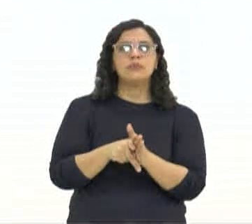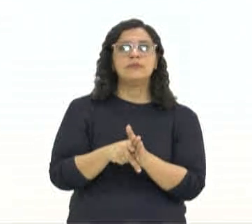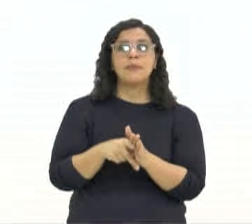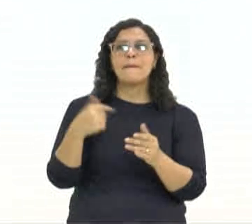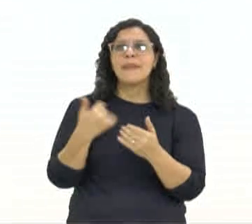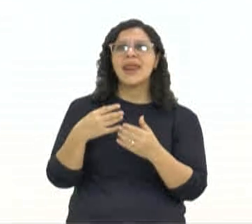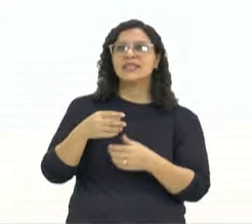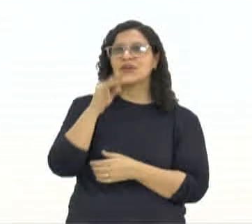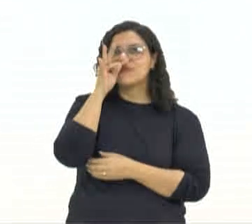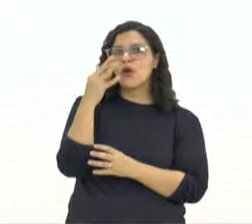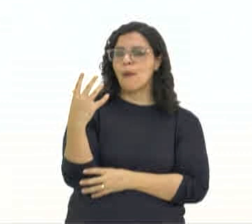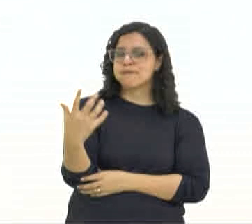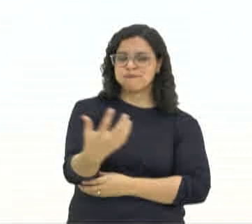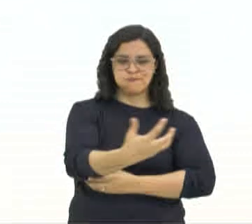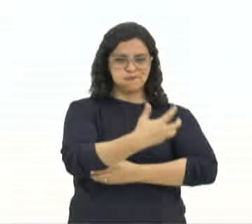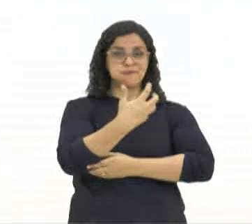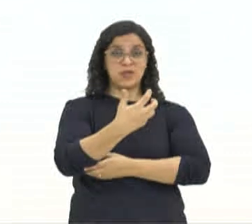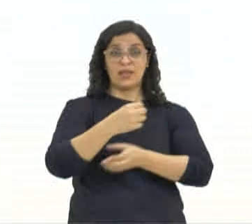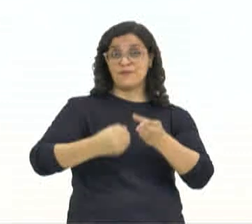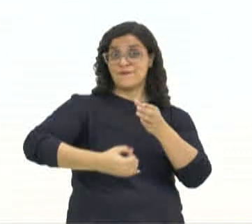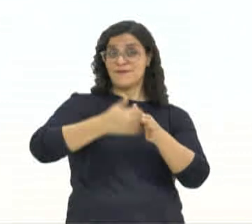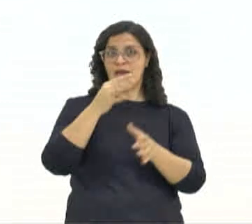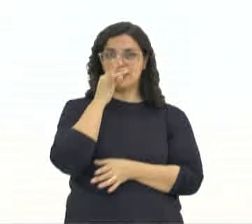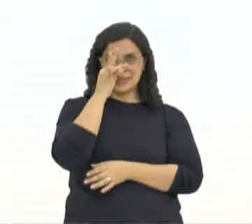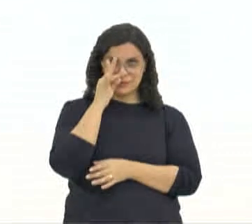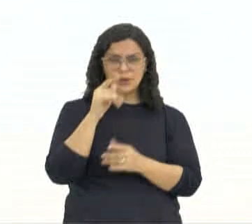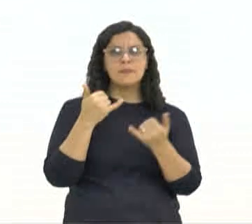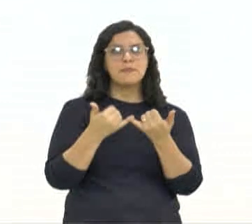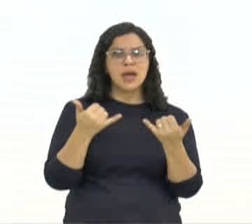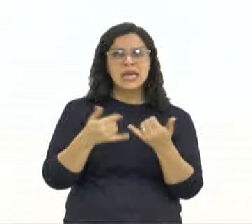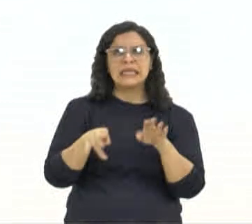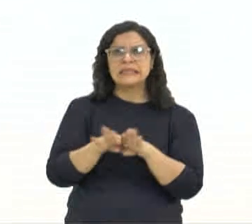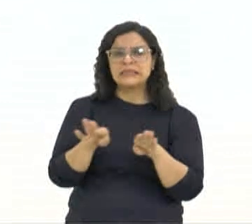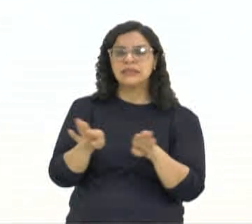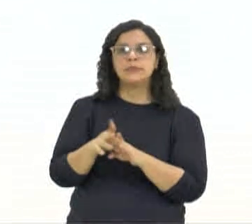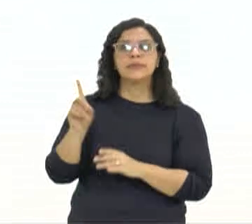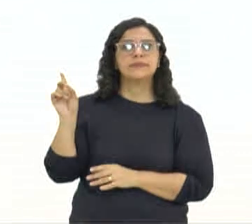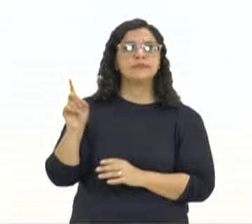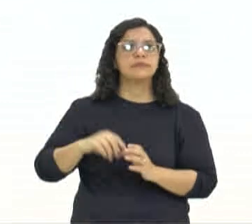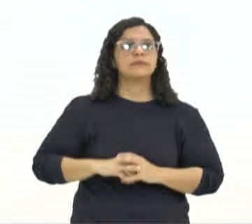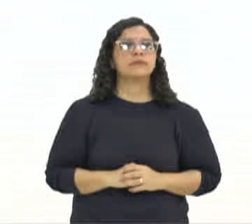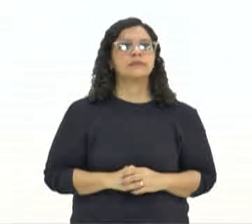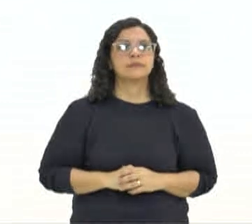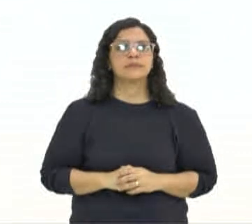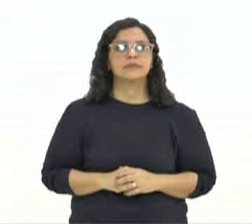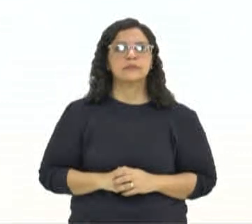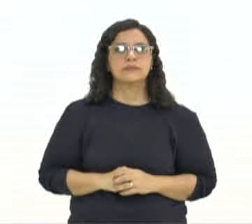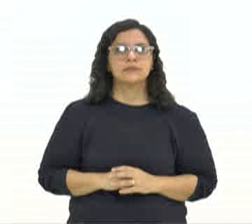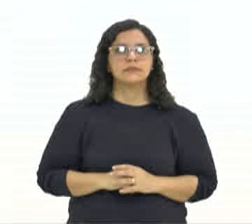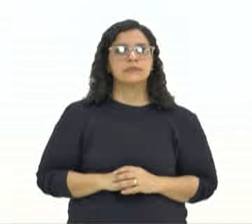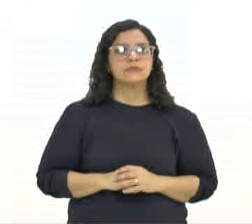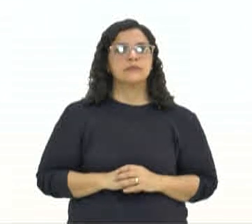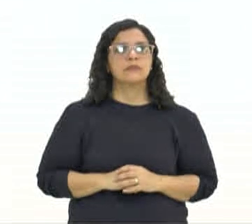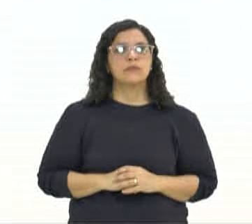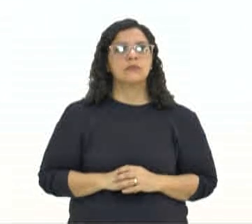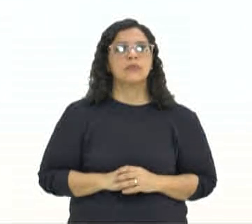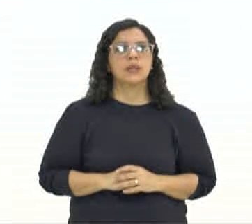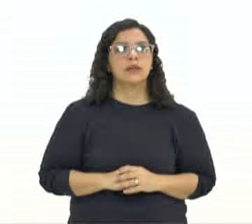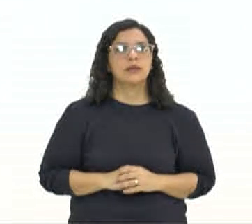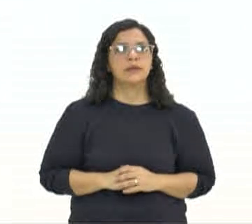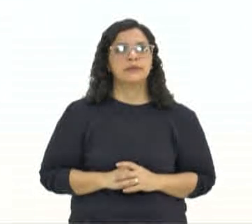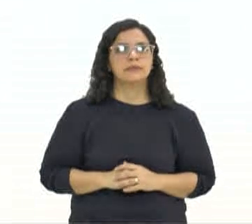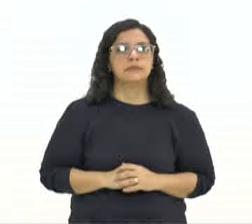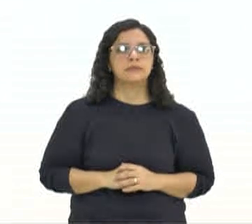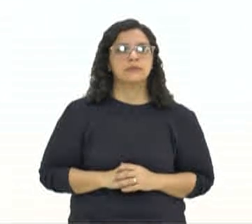um buquê de rosas, como se fosse isso, várias rosas, né? Um calabouço de ar. No te dan solamente el reloj, que lo cumplas